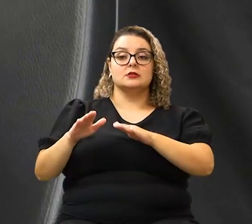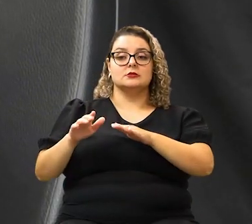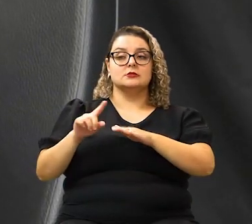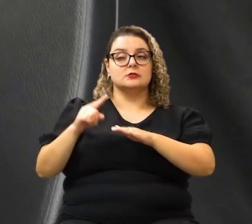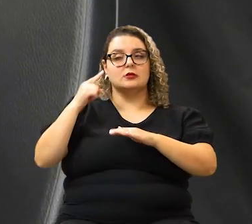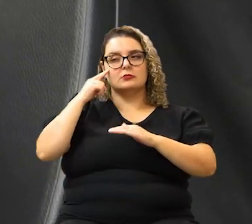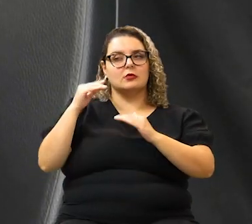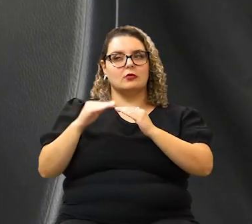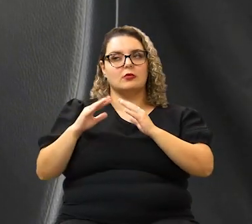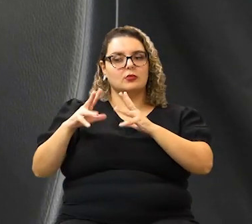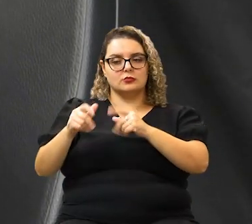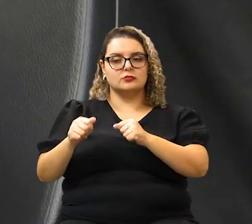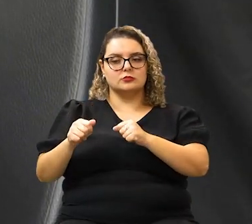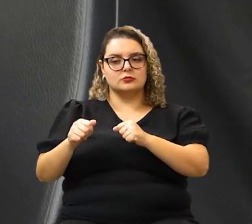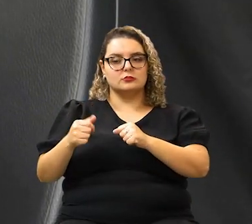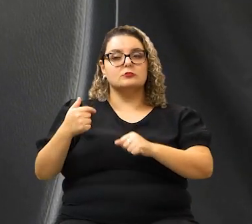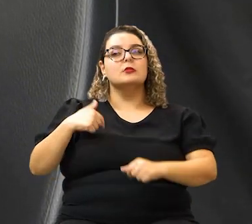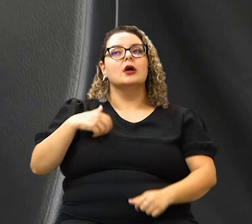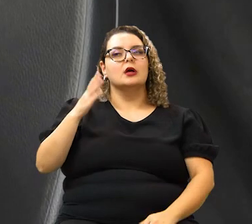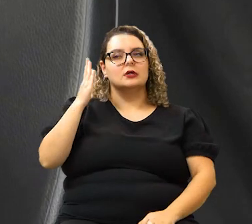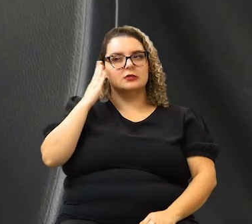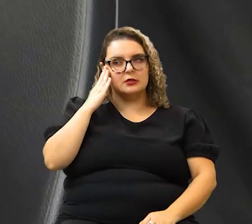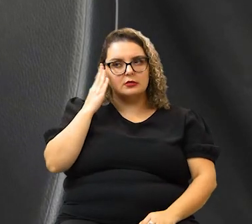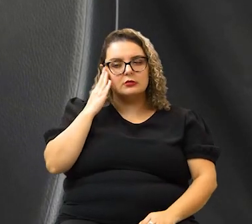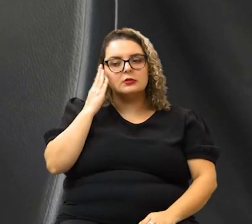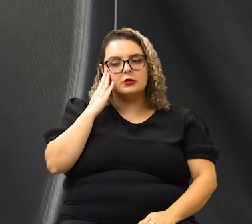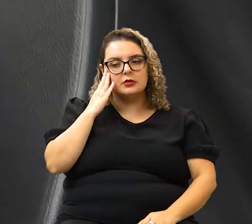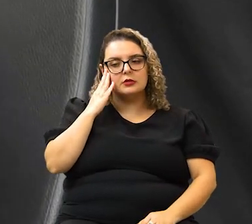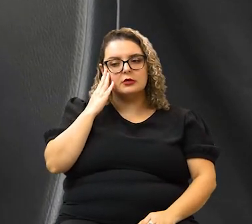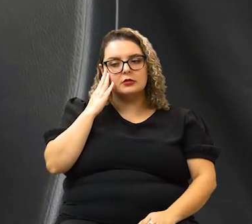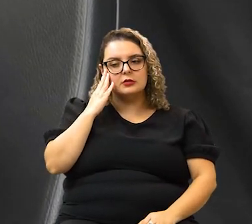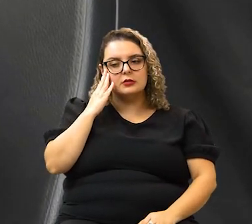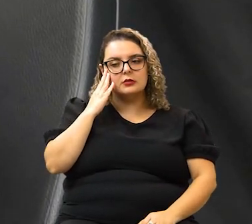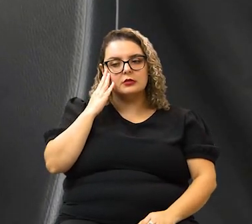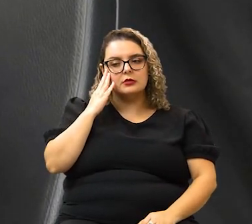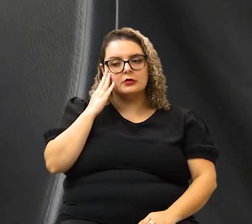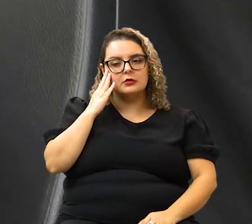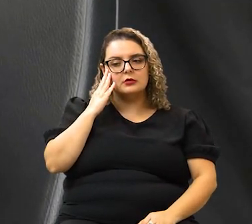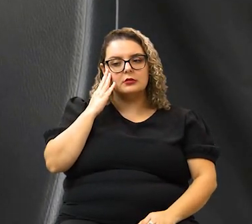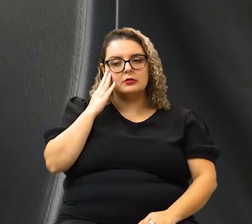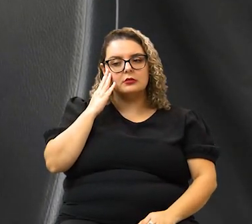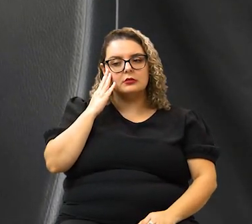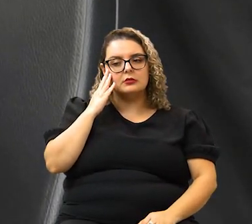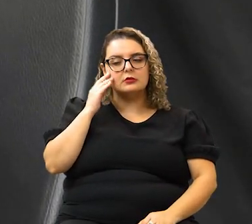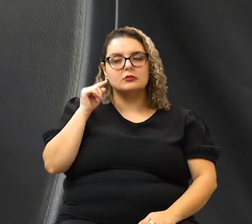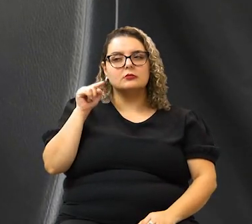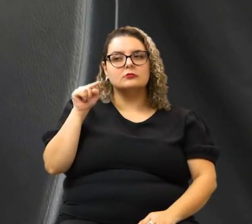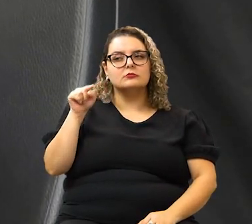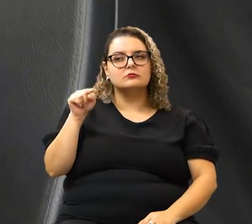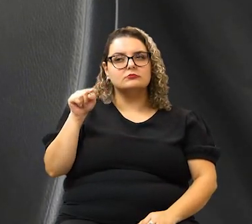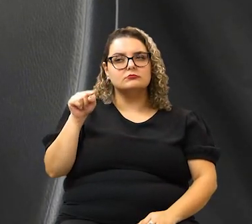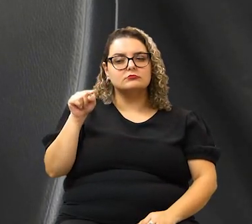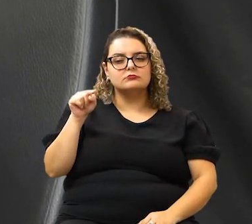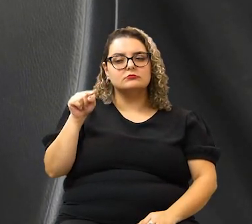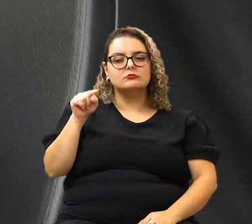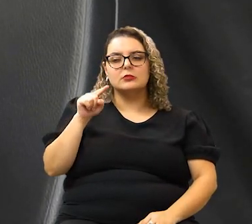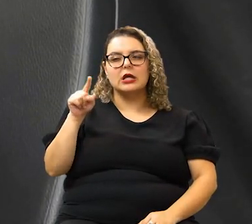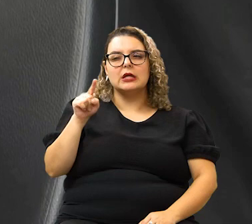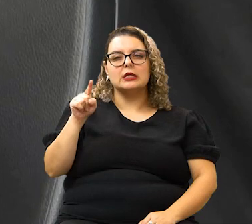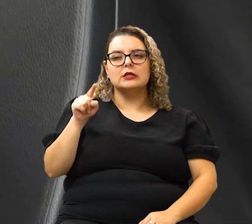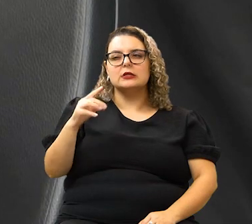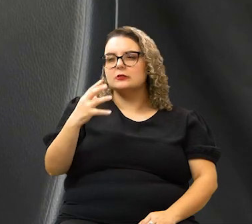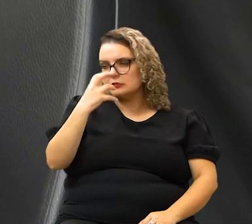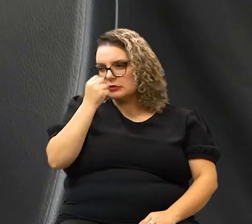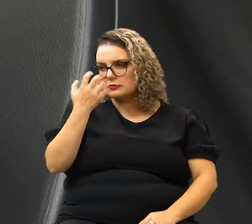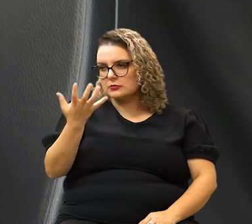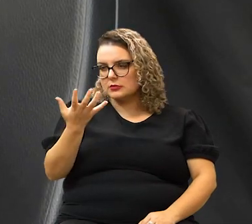que você não decepciona, sabe? As pessoas falam assim, mas eu sei, que é quase